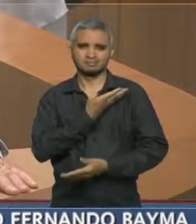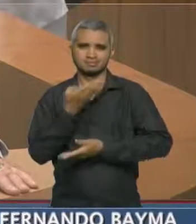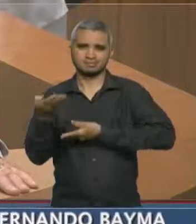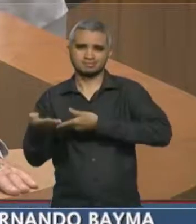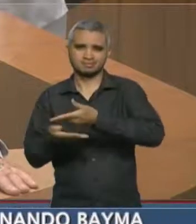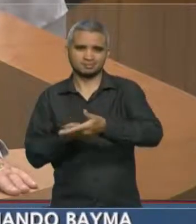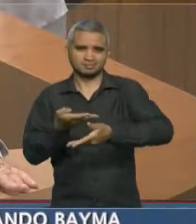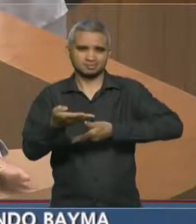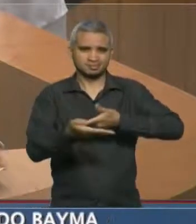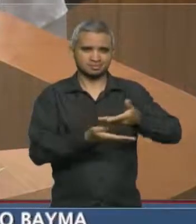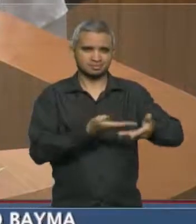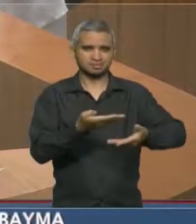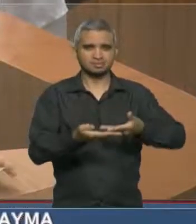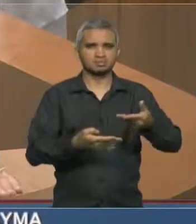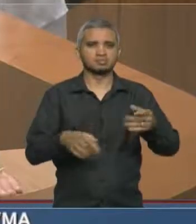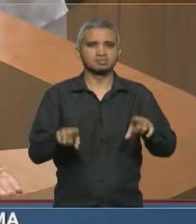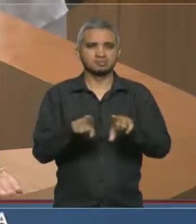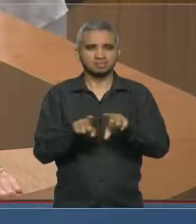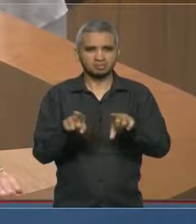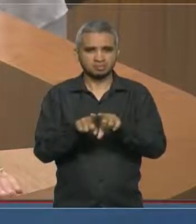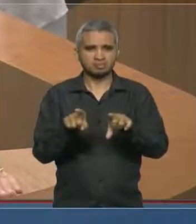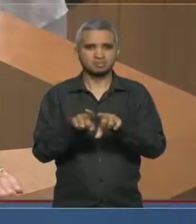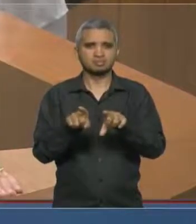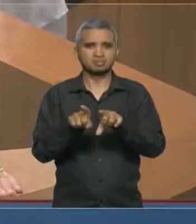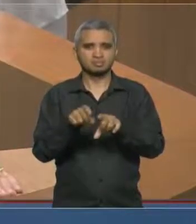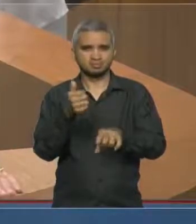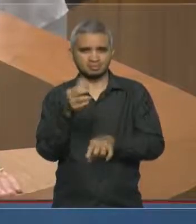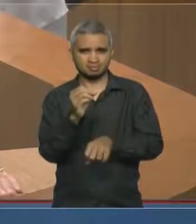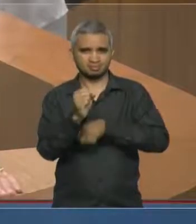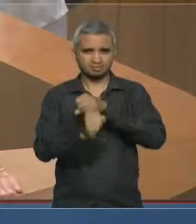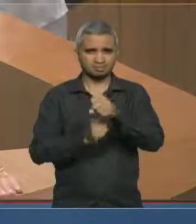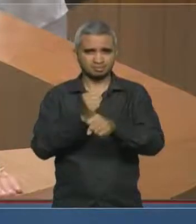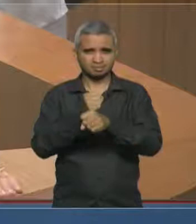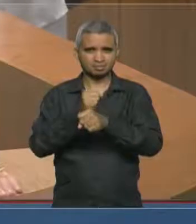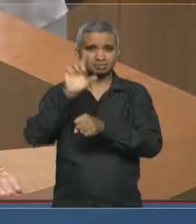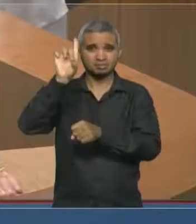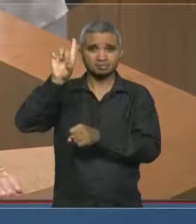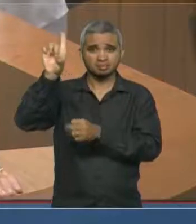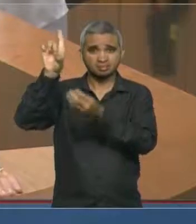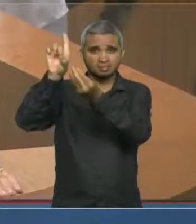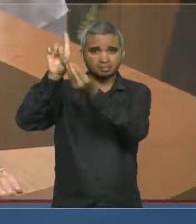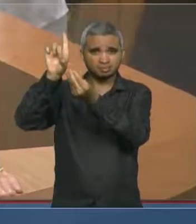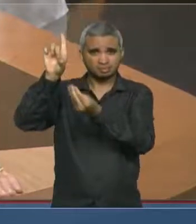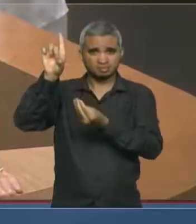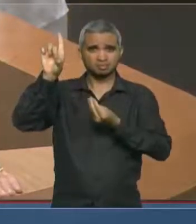também chance que Deus me deu e meus colegas deputados de